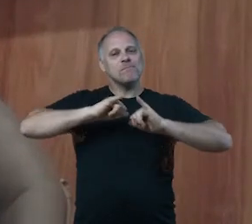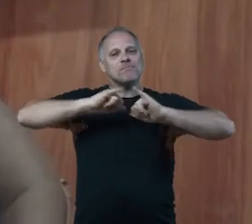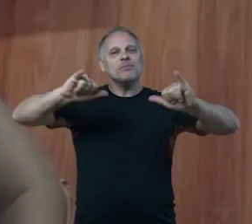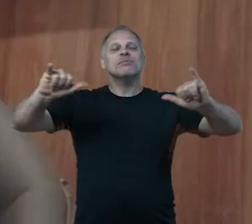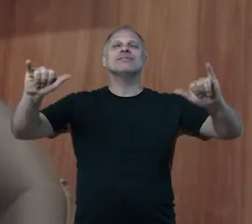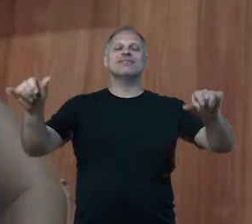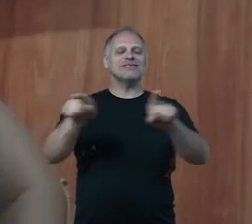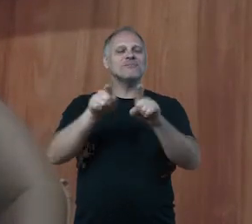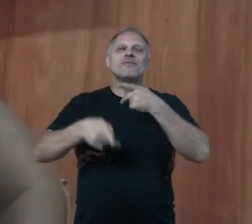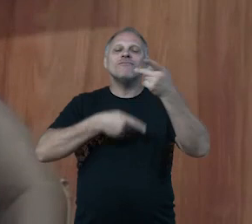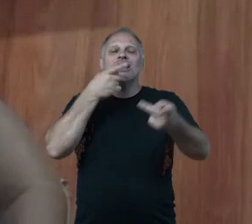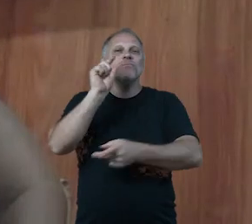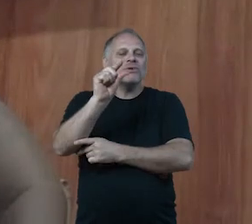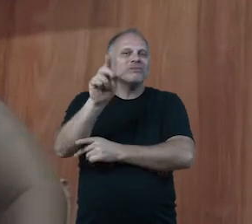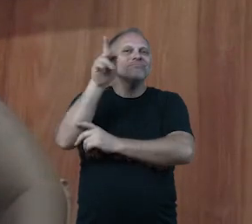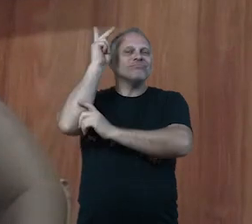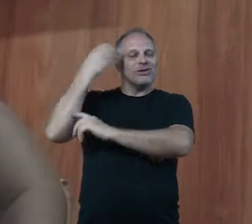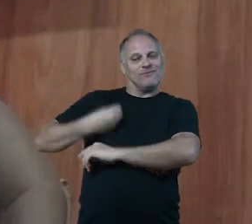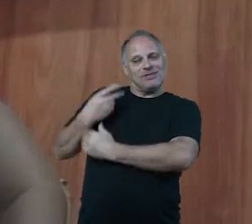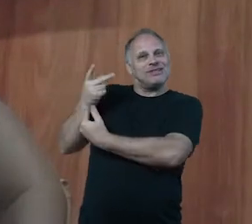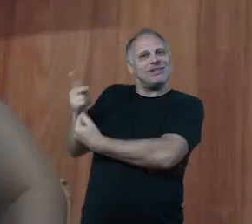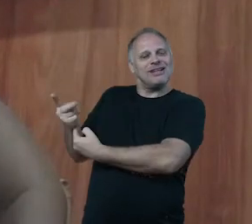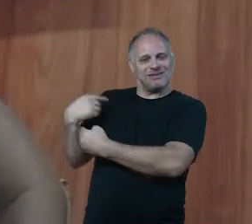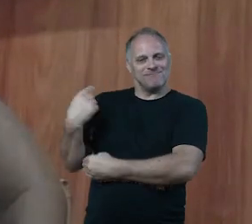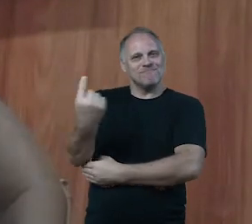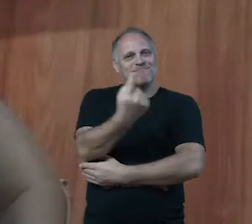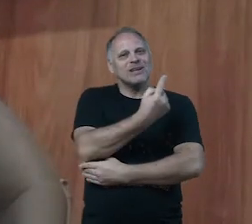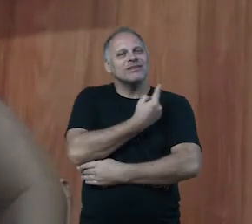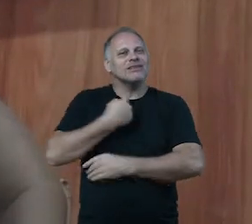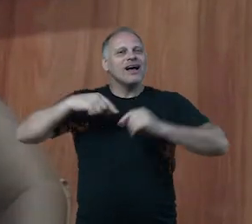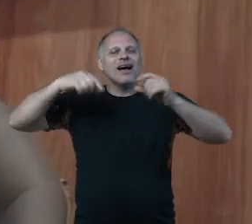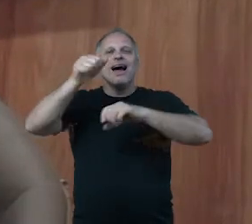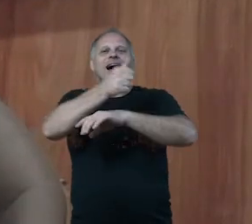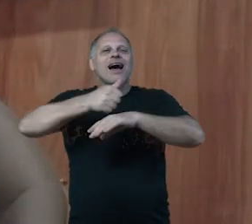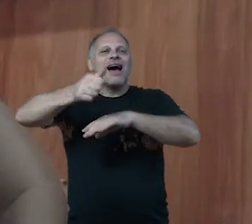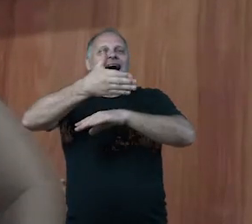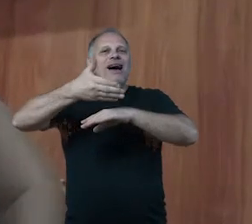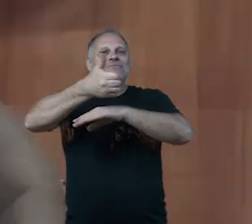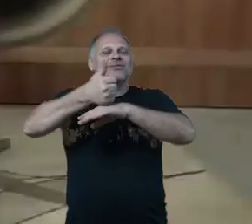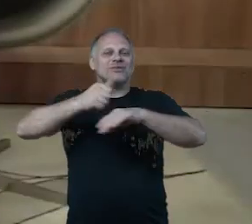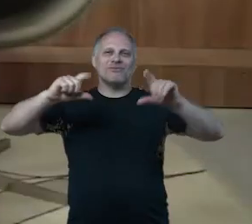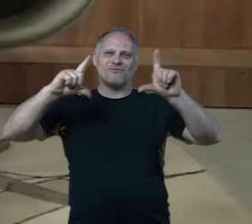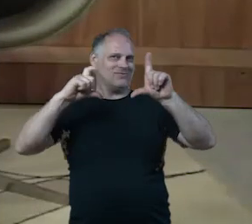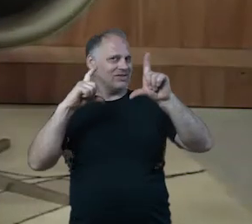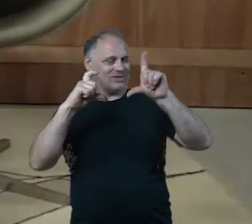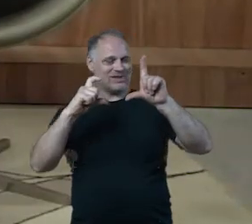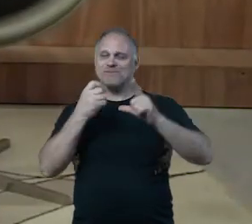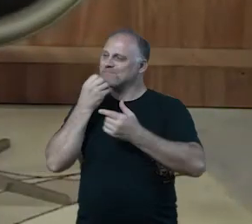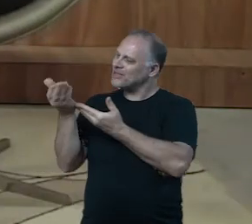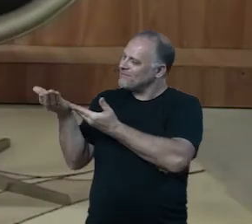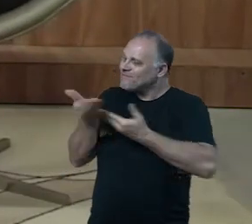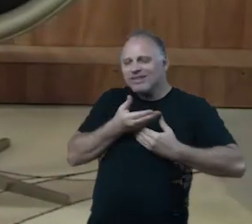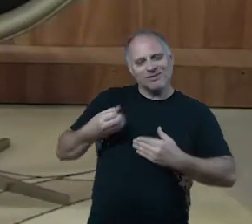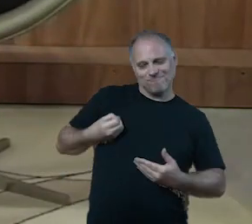e propaganda, e ela vai contar um pouquinho da trajetória dela para nós na fotografia. Natália, sejas